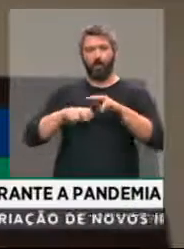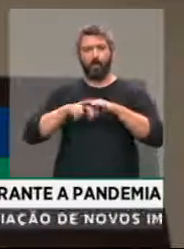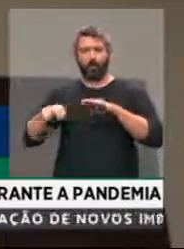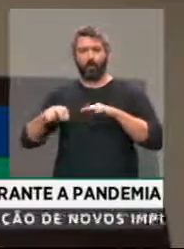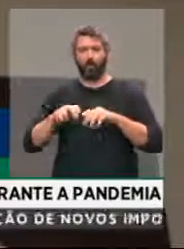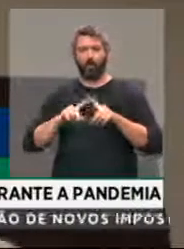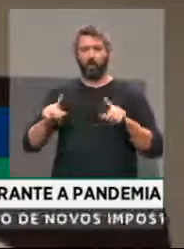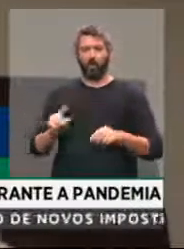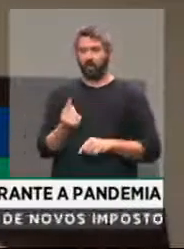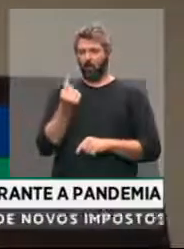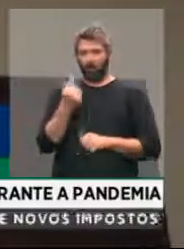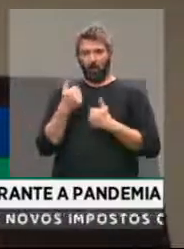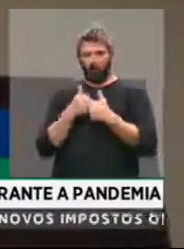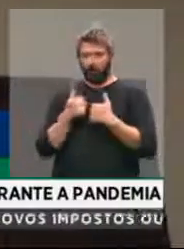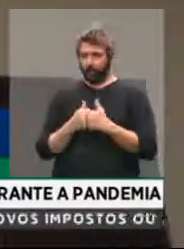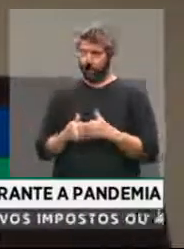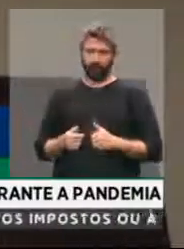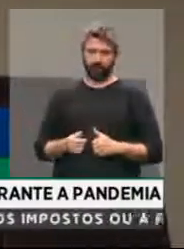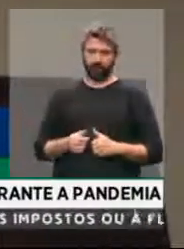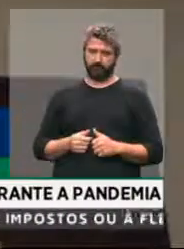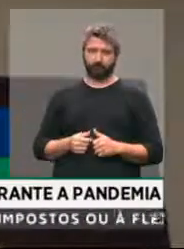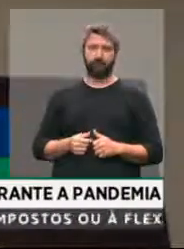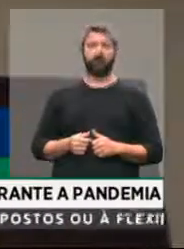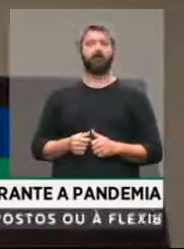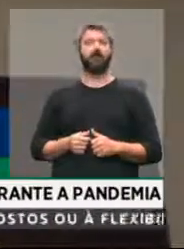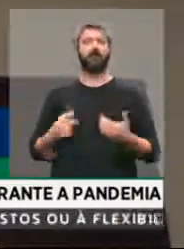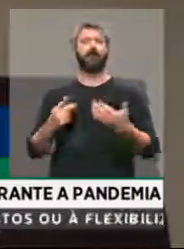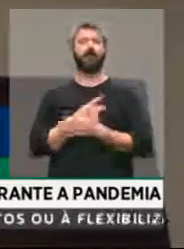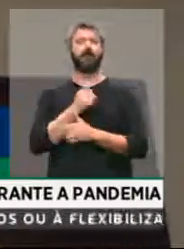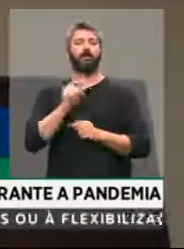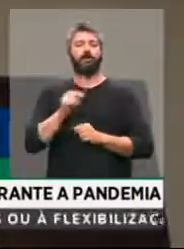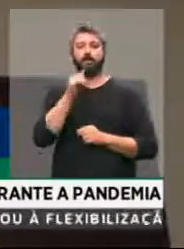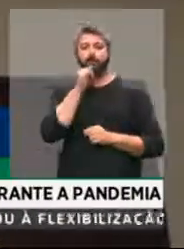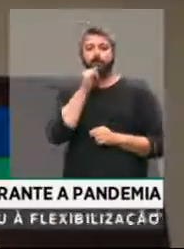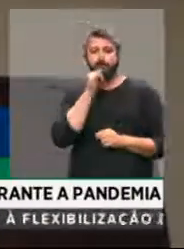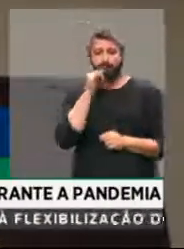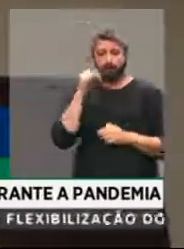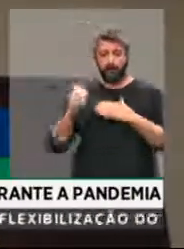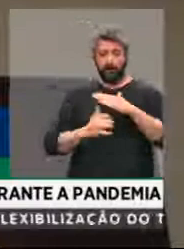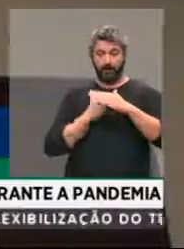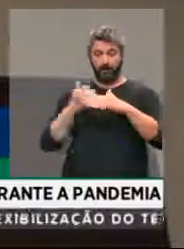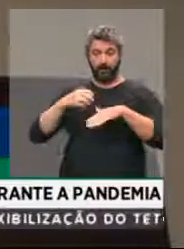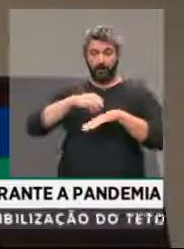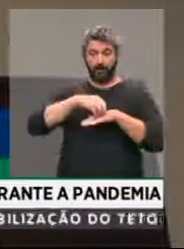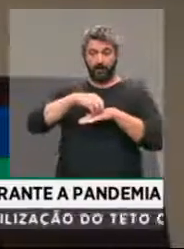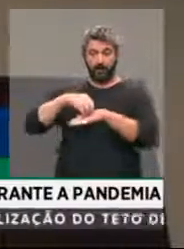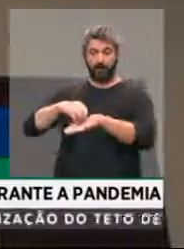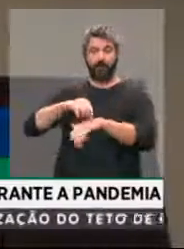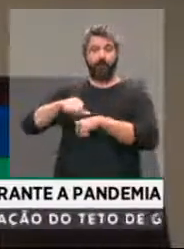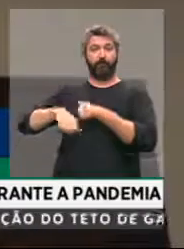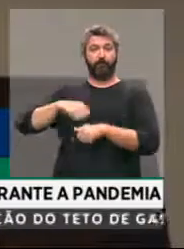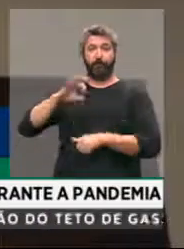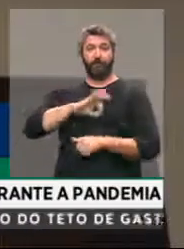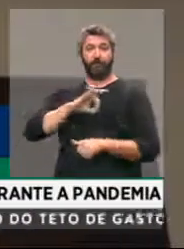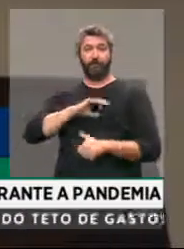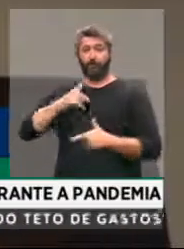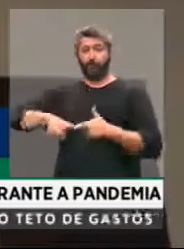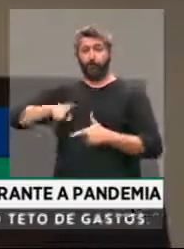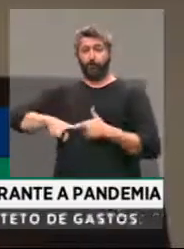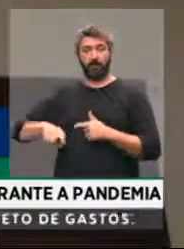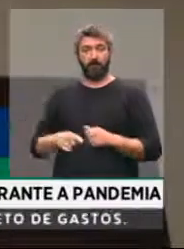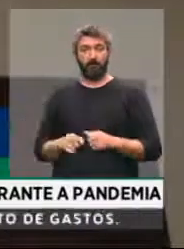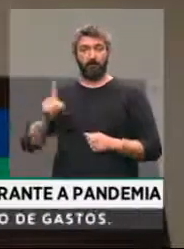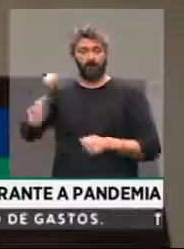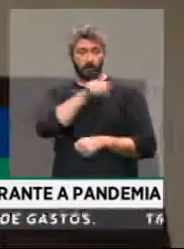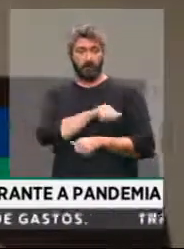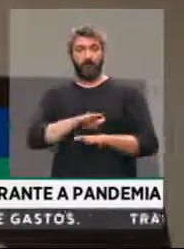ônibus. Não são poucos os casos onde a questão das empresas de transporte se transformaram em casos de polícia. É assim no